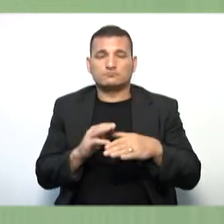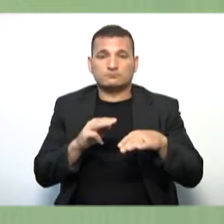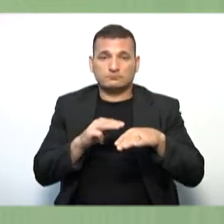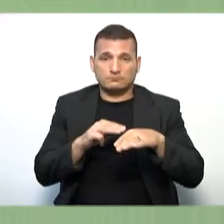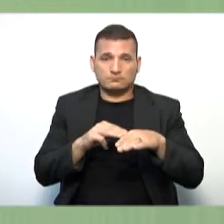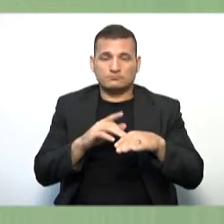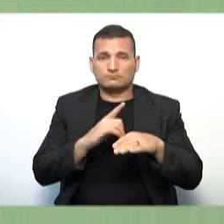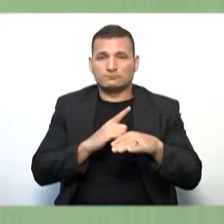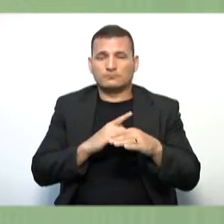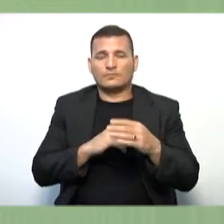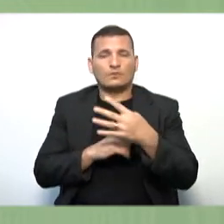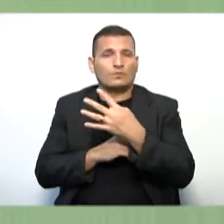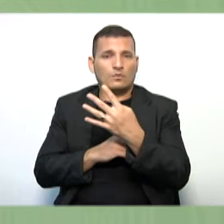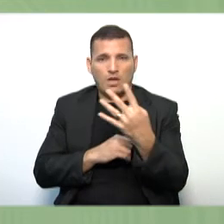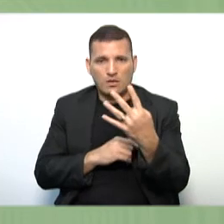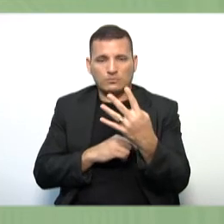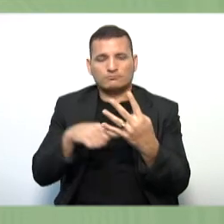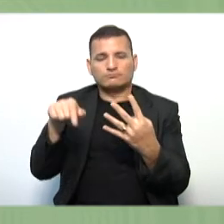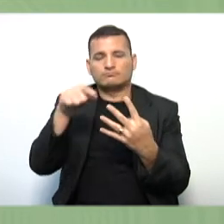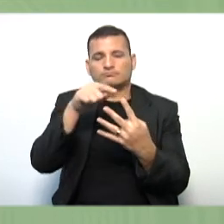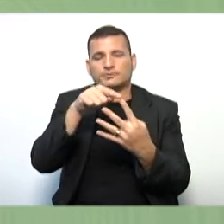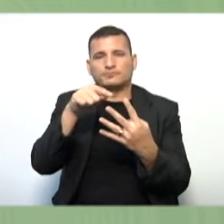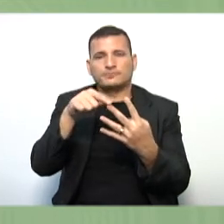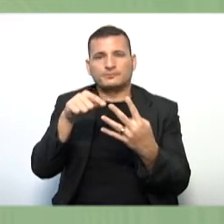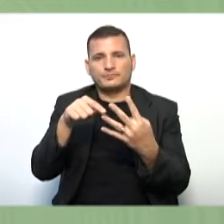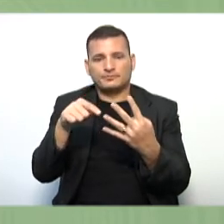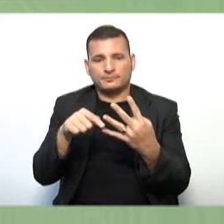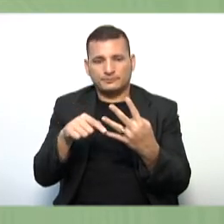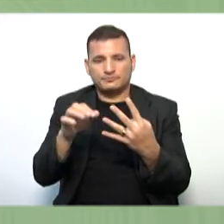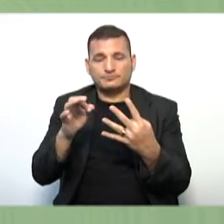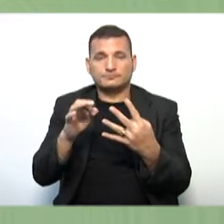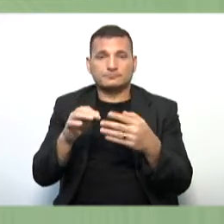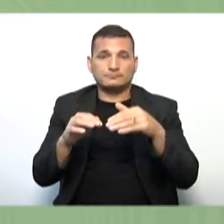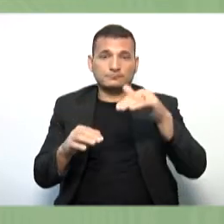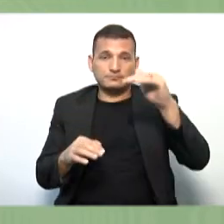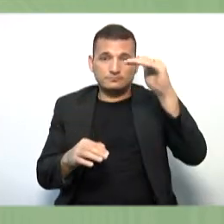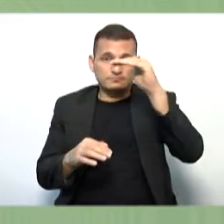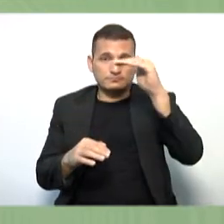4 tipos. Lembrando que aqui em cima, imaginem o